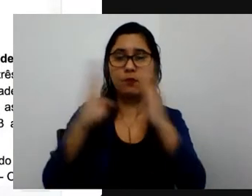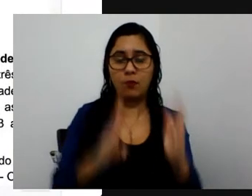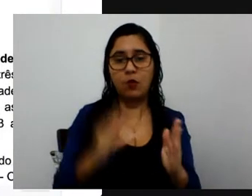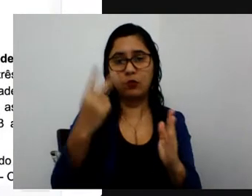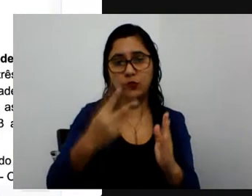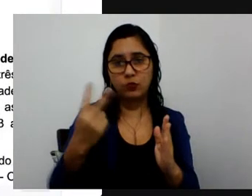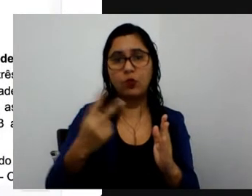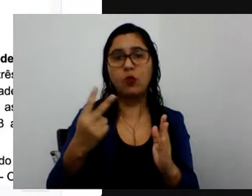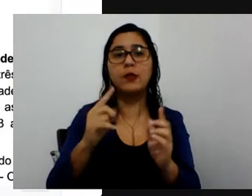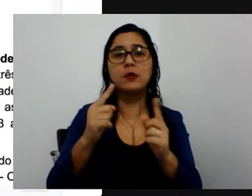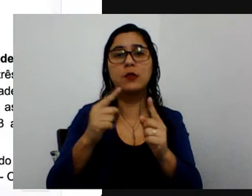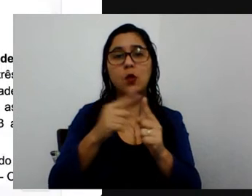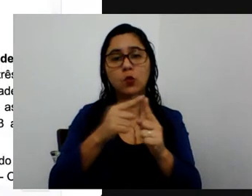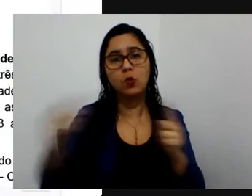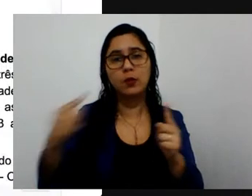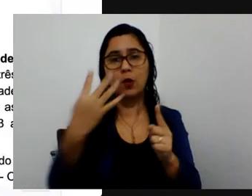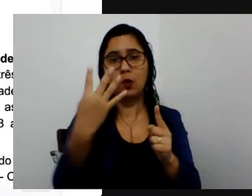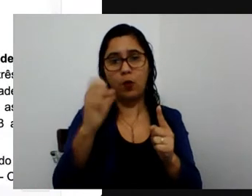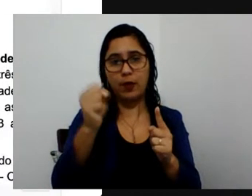48 minutos,